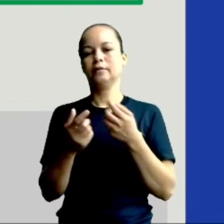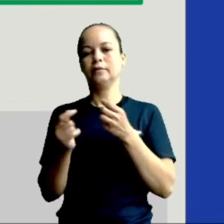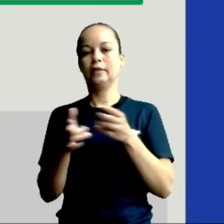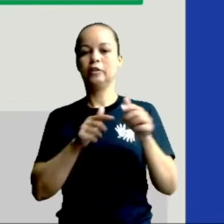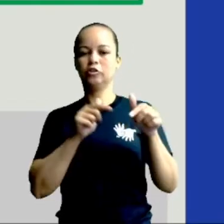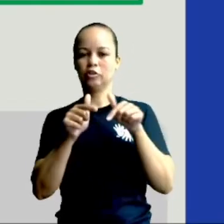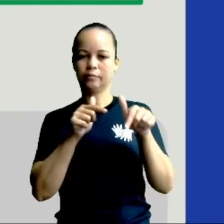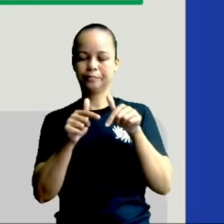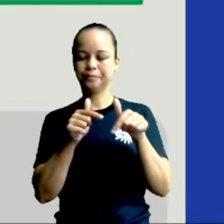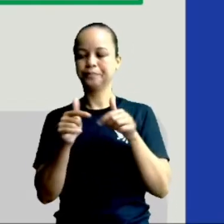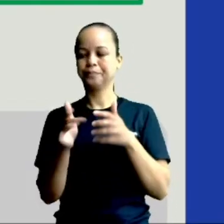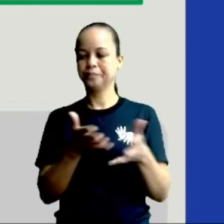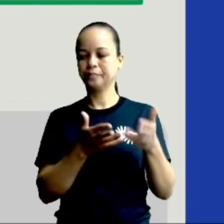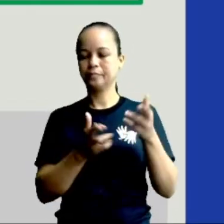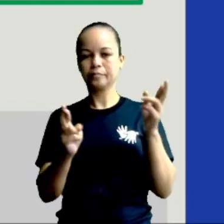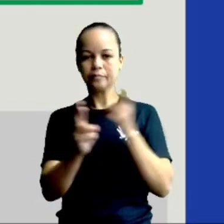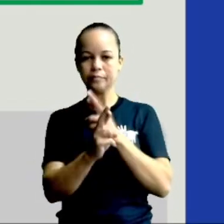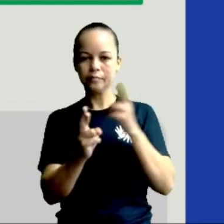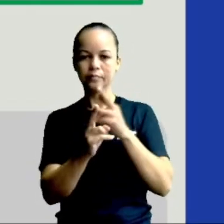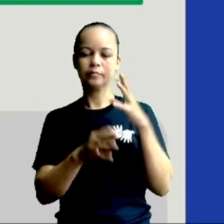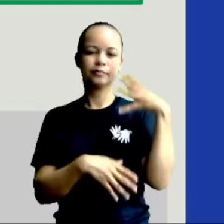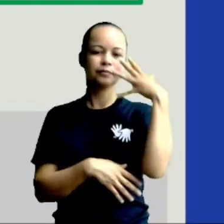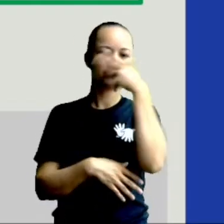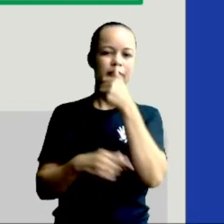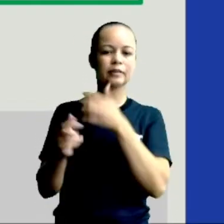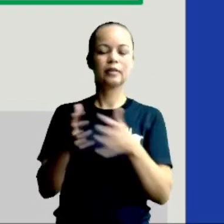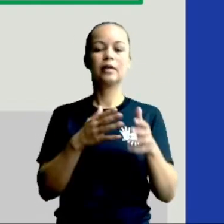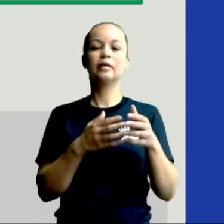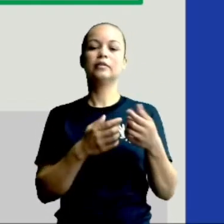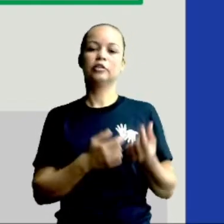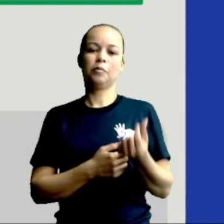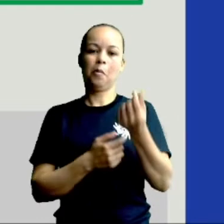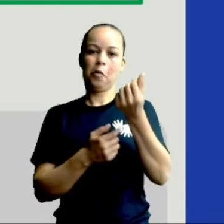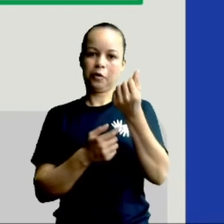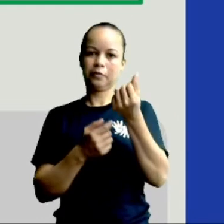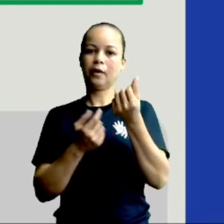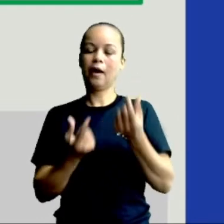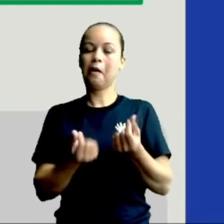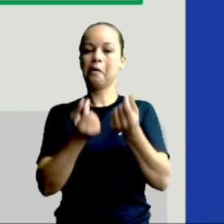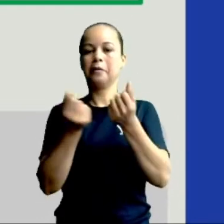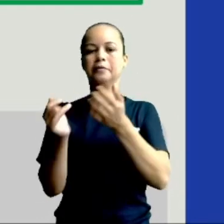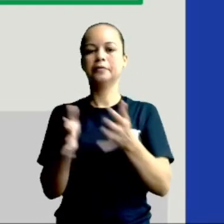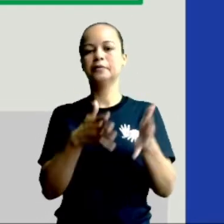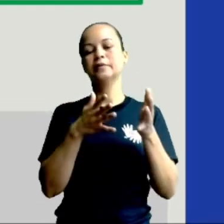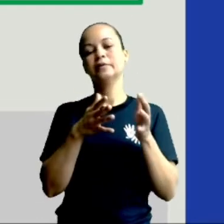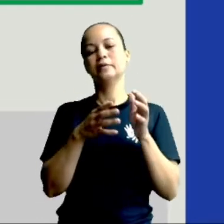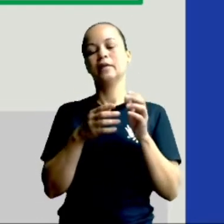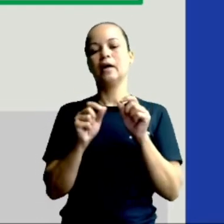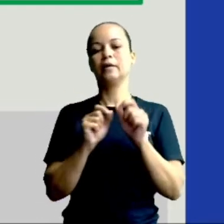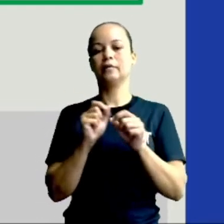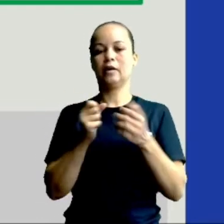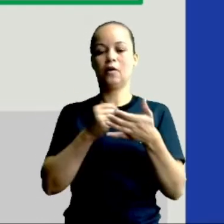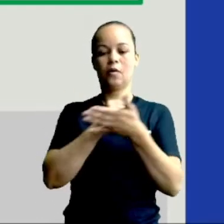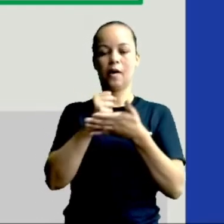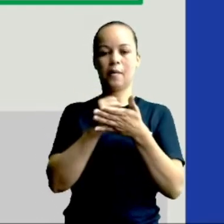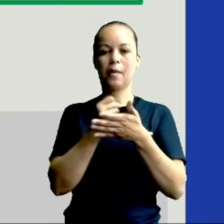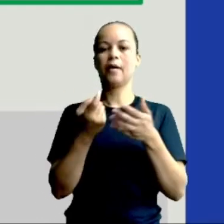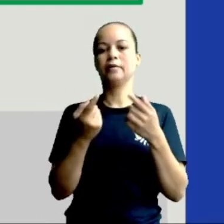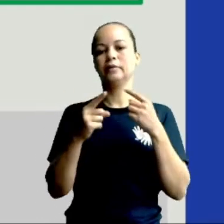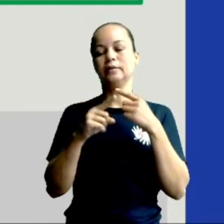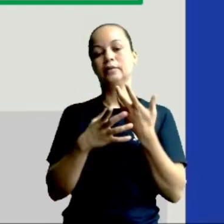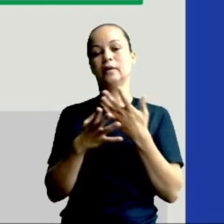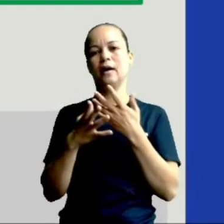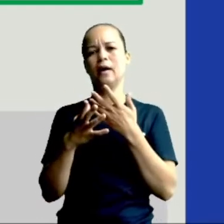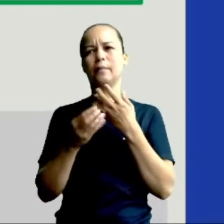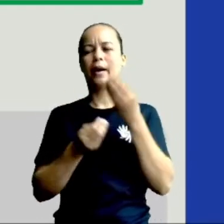parte. Veja que relação bonita, a gente está trabalhando aqui sistema monetário, trazendo os cálculos das operações básicas para a gente poder